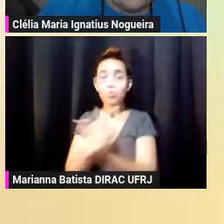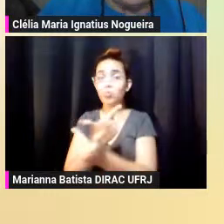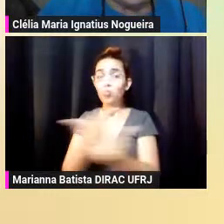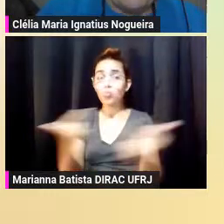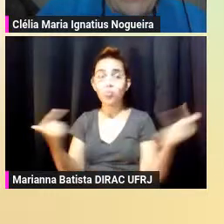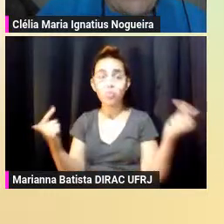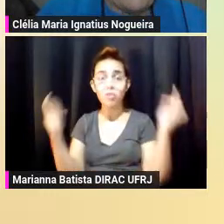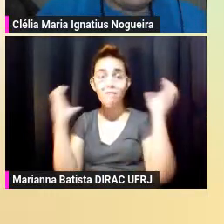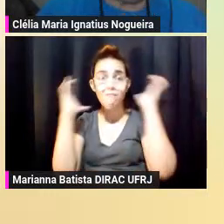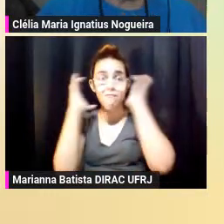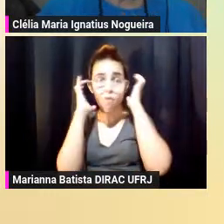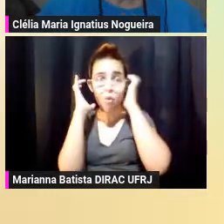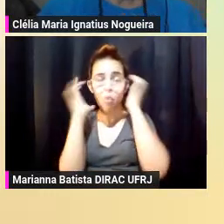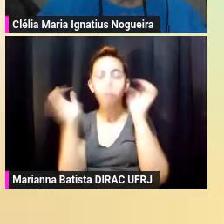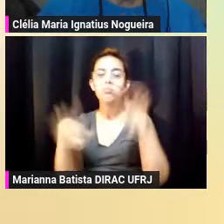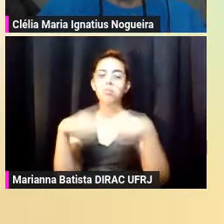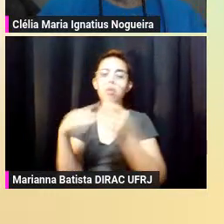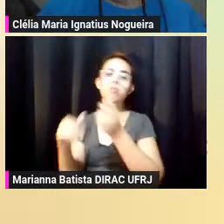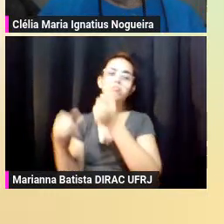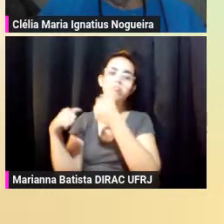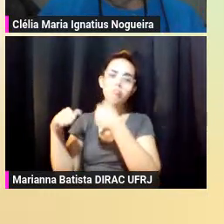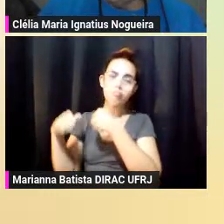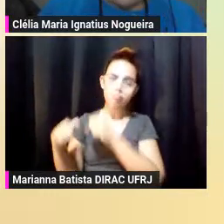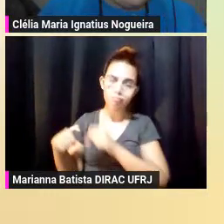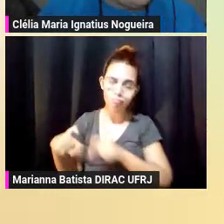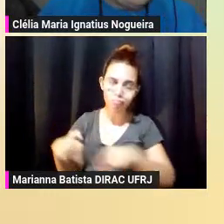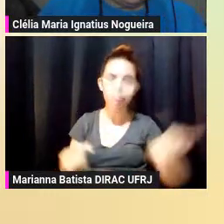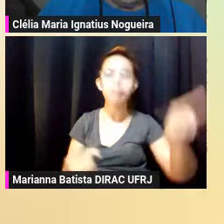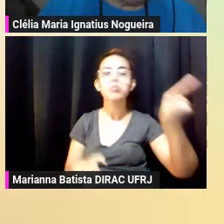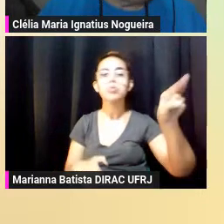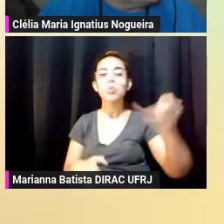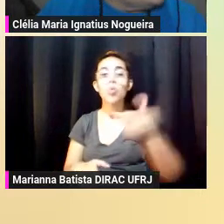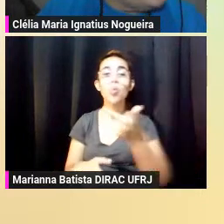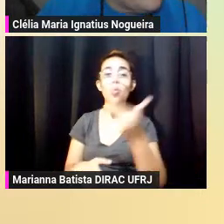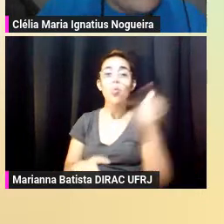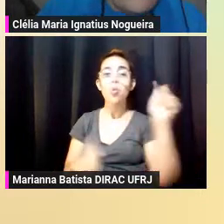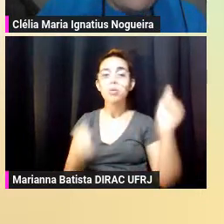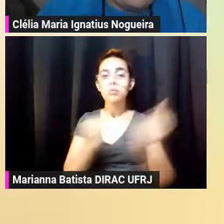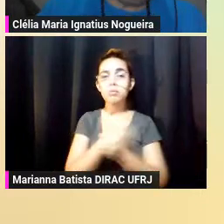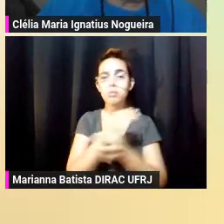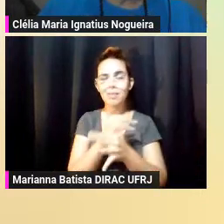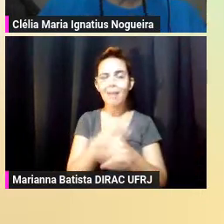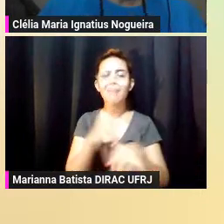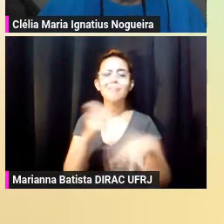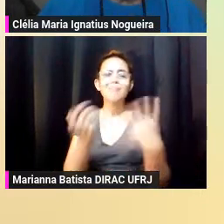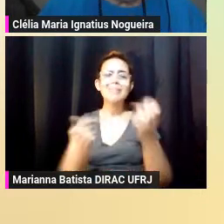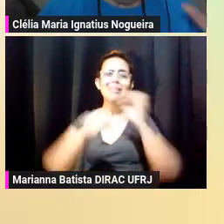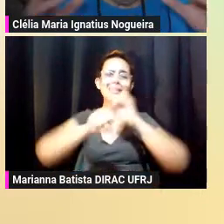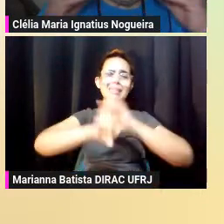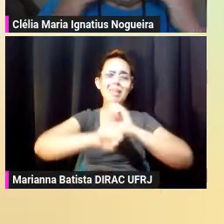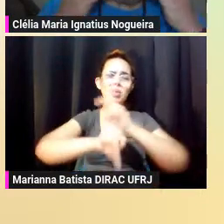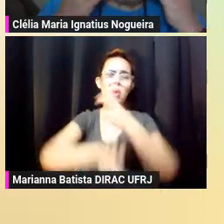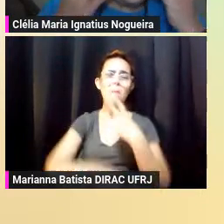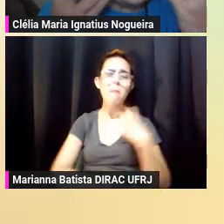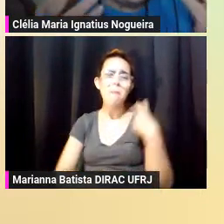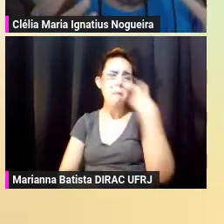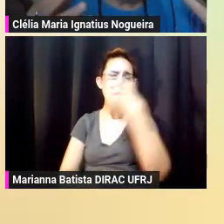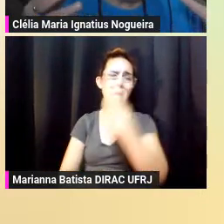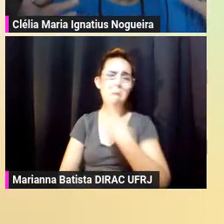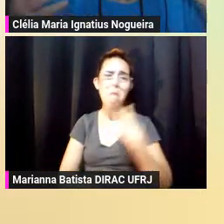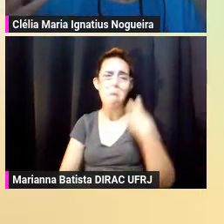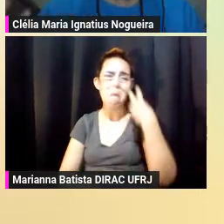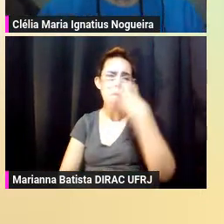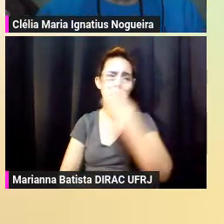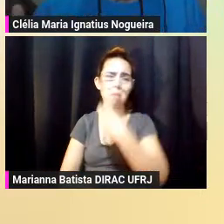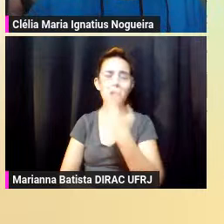chegava em casa, eu trabalhava com elas. A educação foi no oralismo, era muito difícil. A gente tinha que fazer exercícios